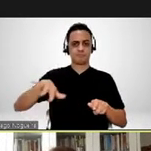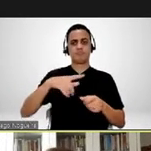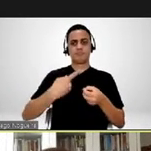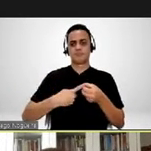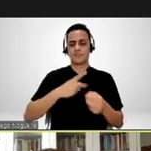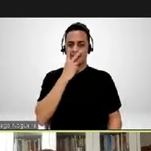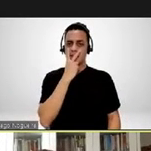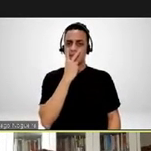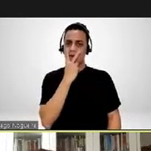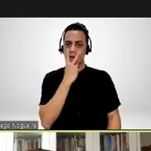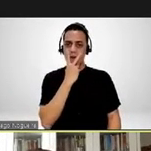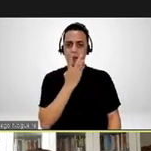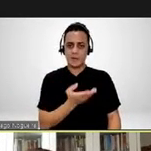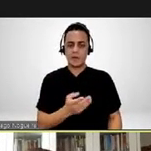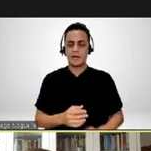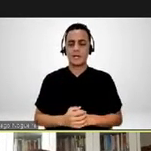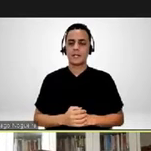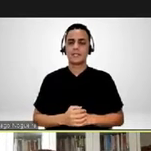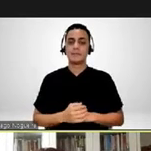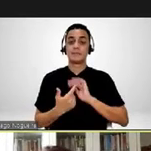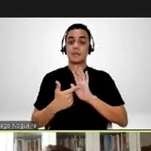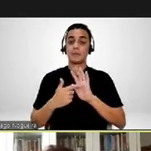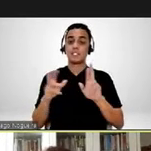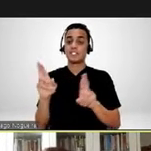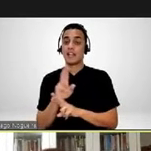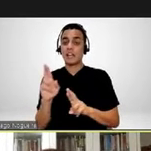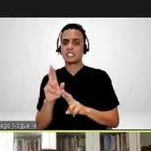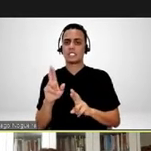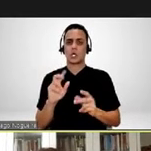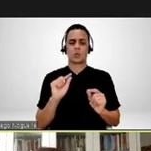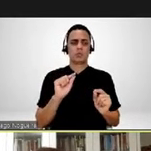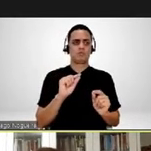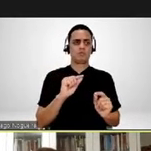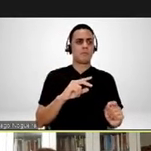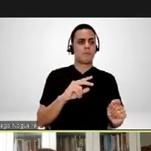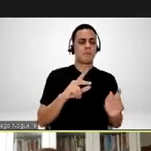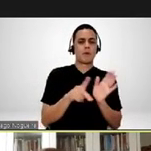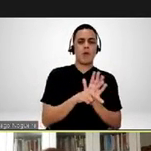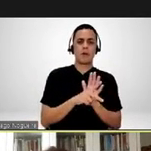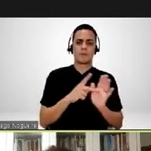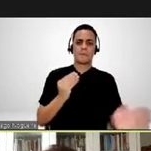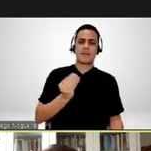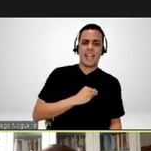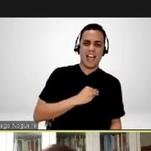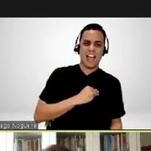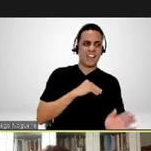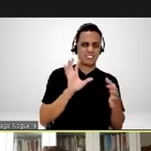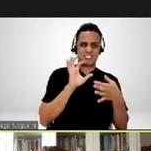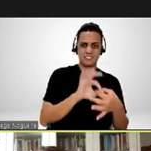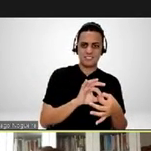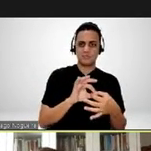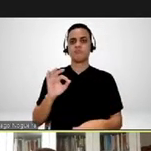se presentificar relações entre o profano e o religioso, o privado e o público, o institucional e o